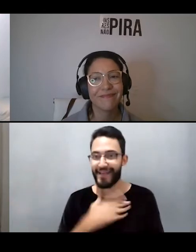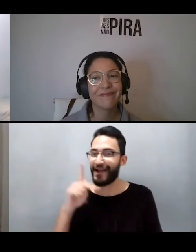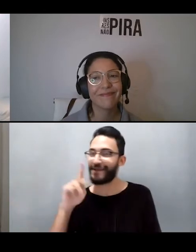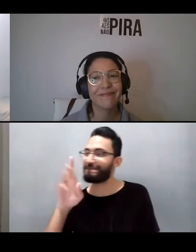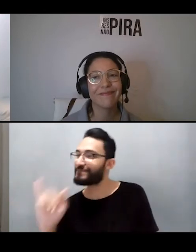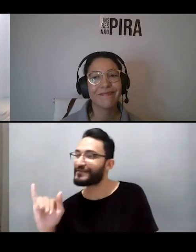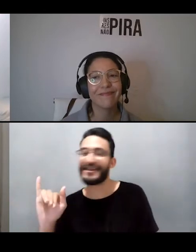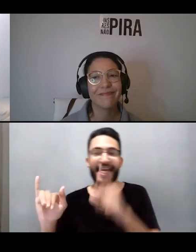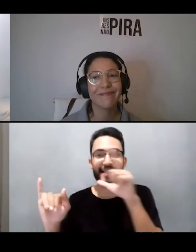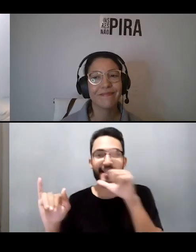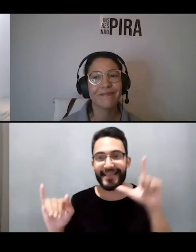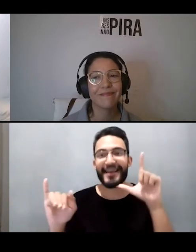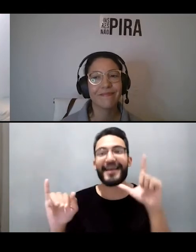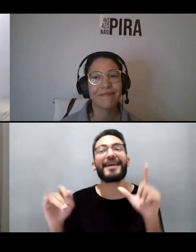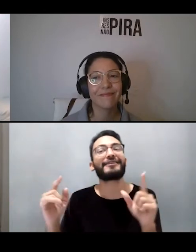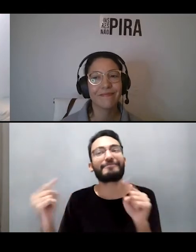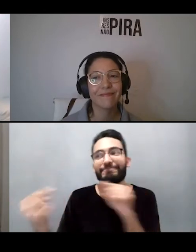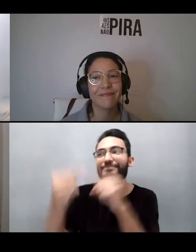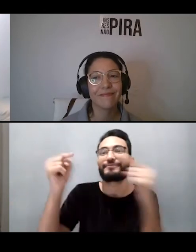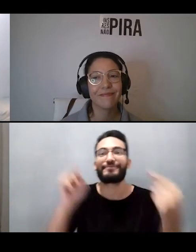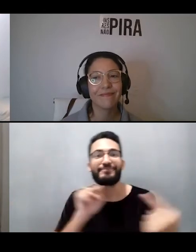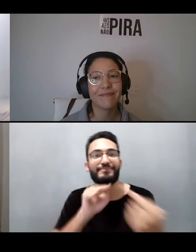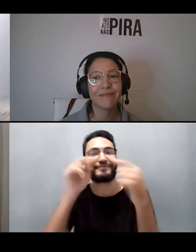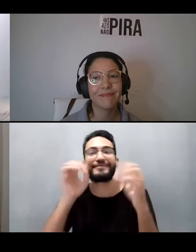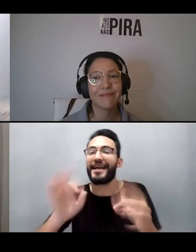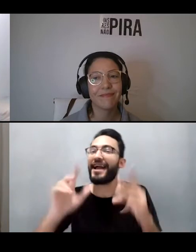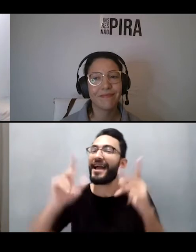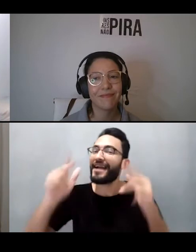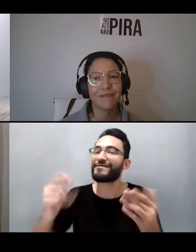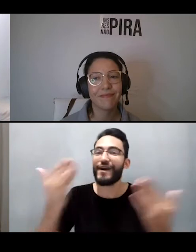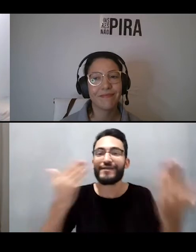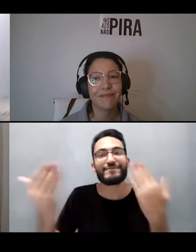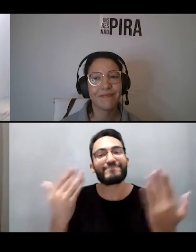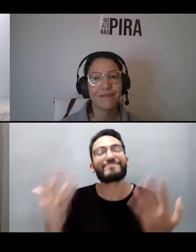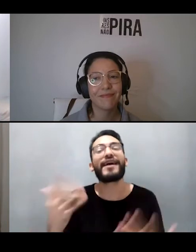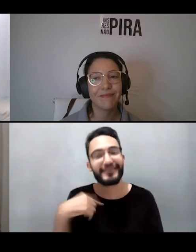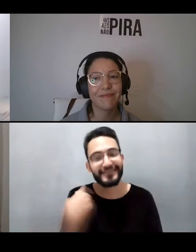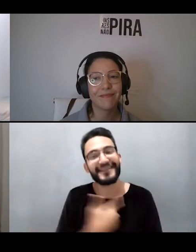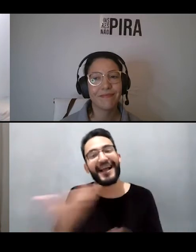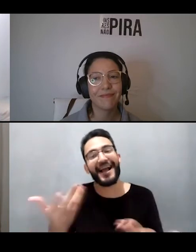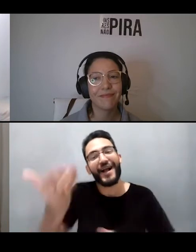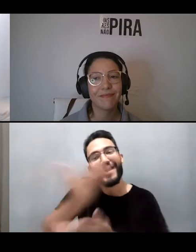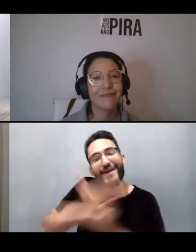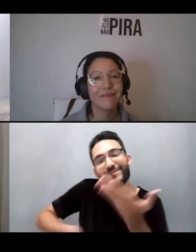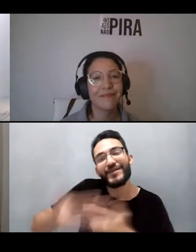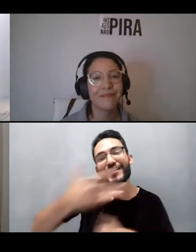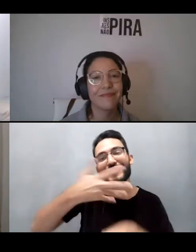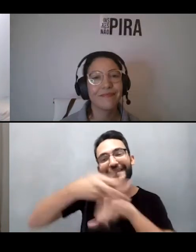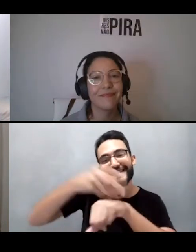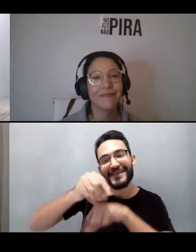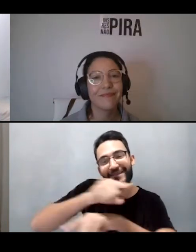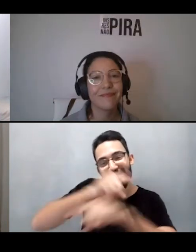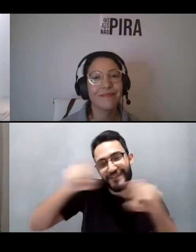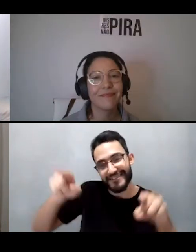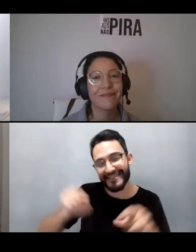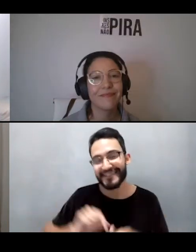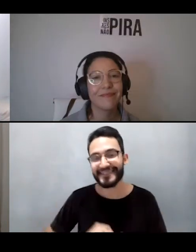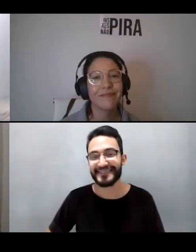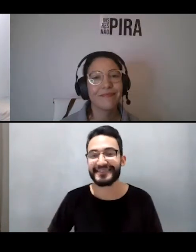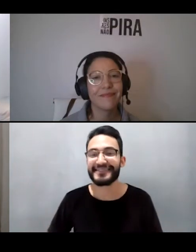gente se conheceu na comunidade, a gente se conectou, e aí hoje a gente está aqui para compartilhar isso aí com vocês, tá?